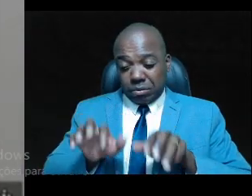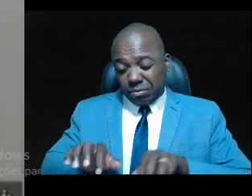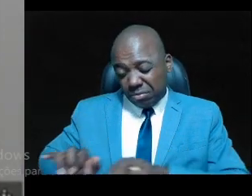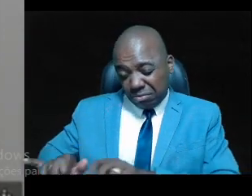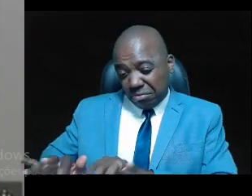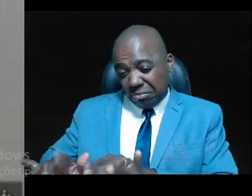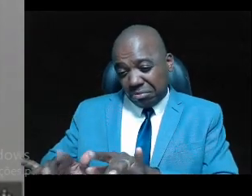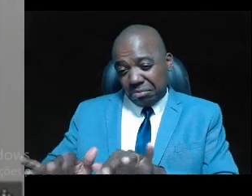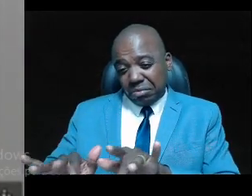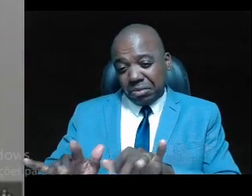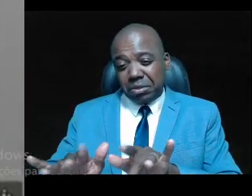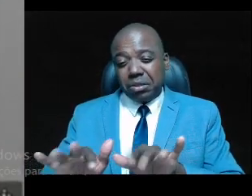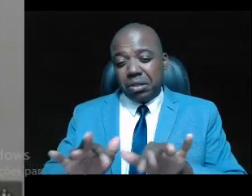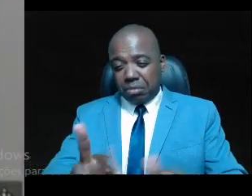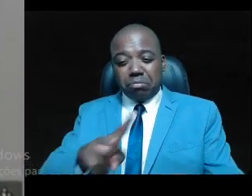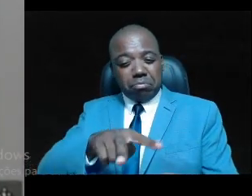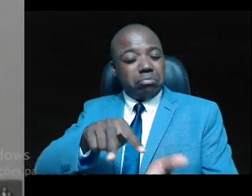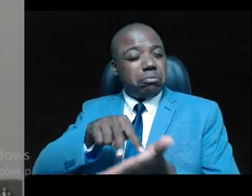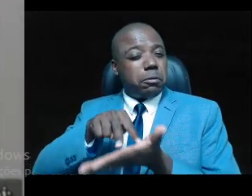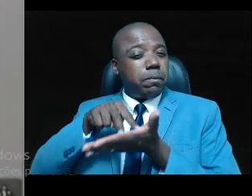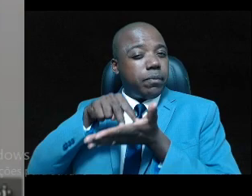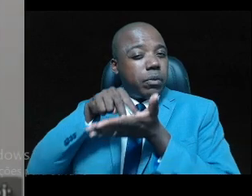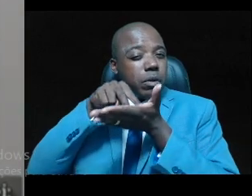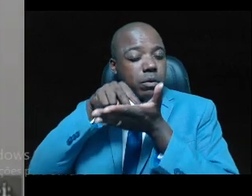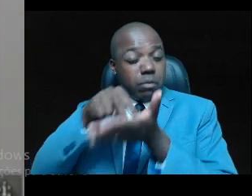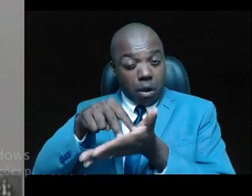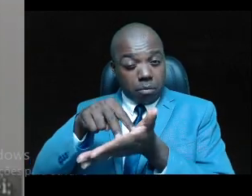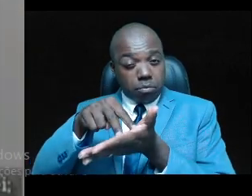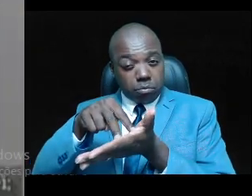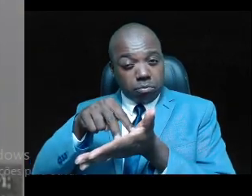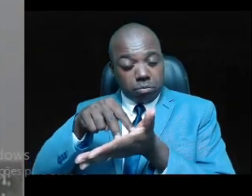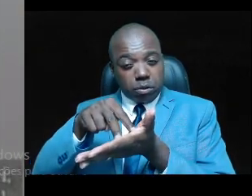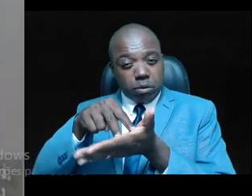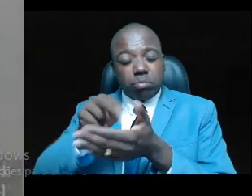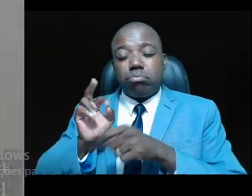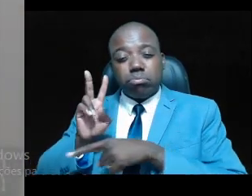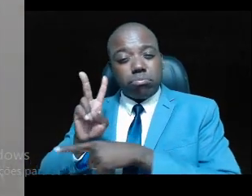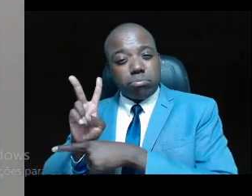rei, porque ficou firme como vendo o invisível.